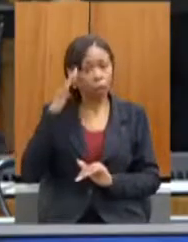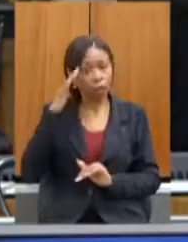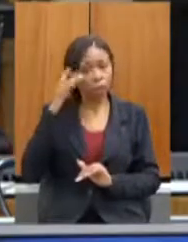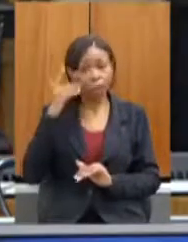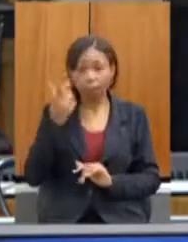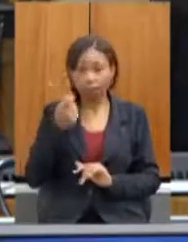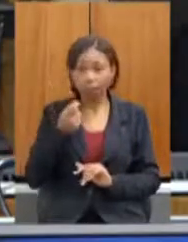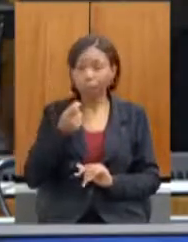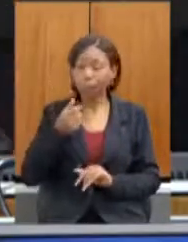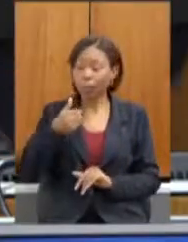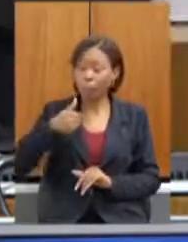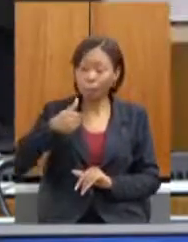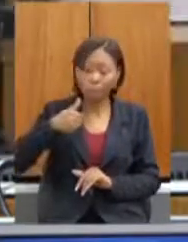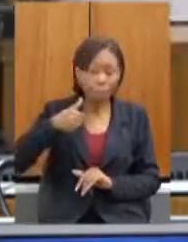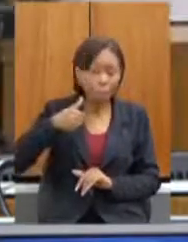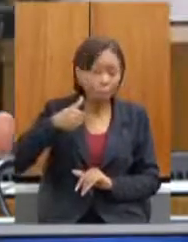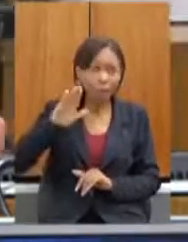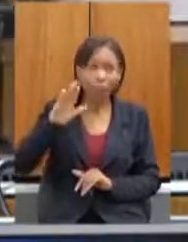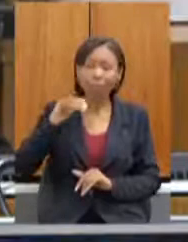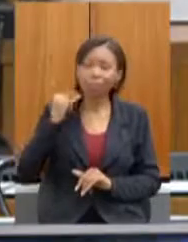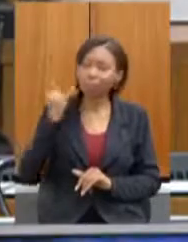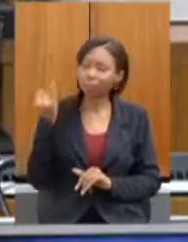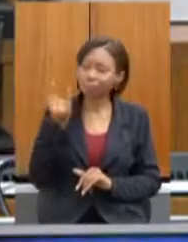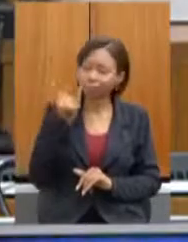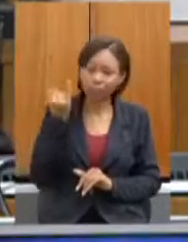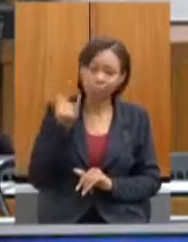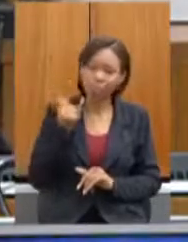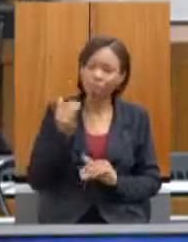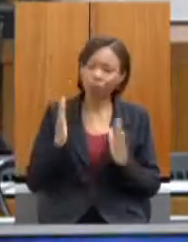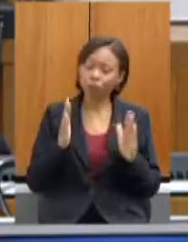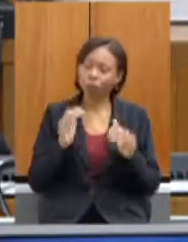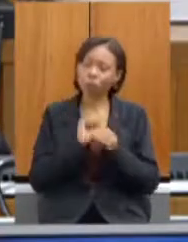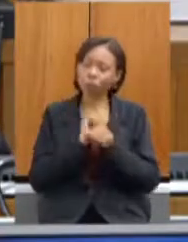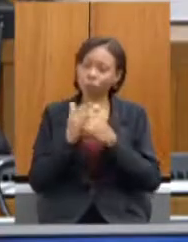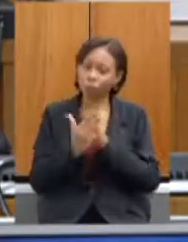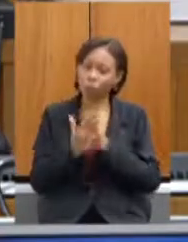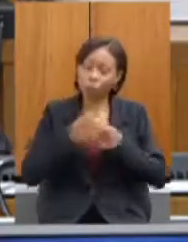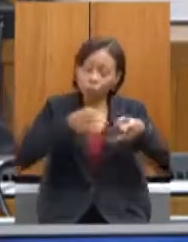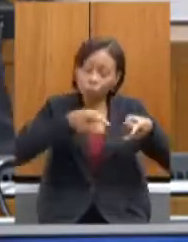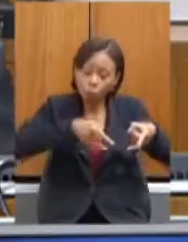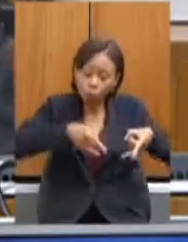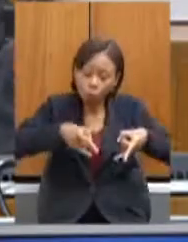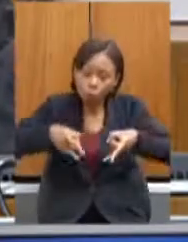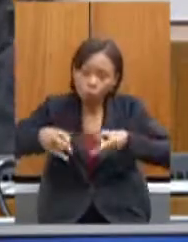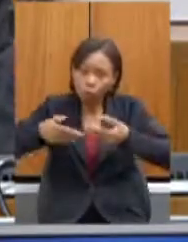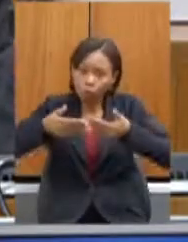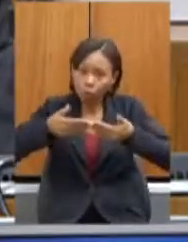da pandemia essa abertura de leite leite com qualidade